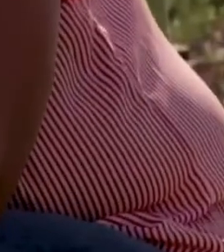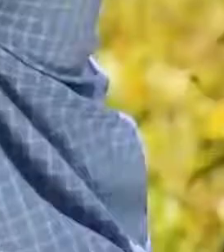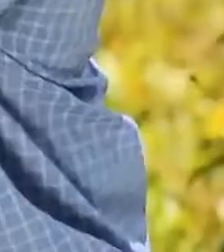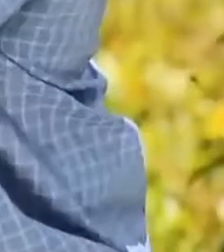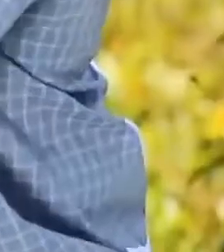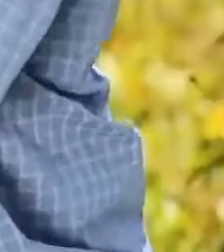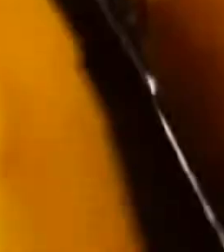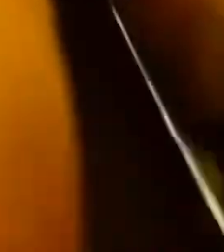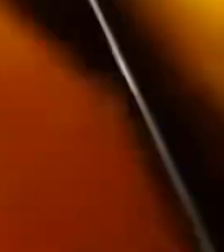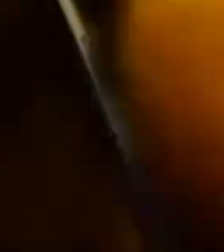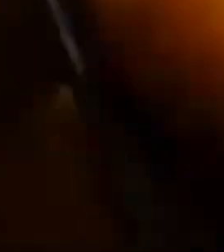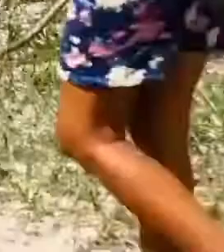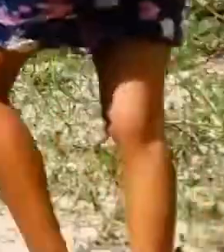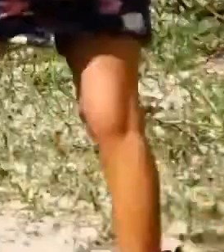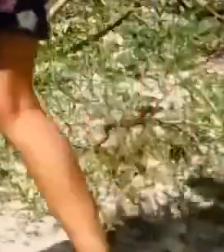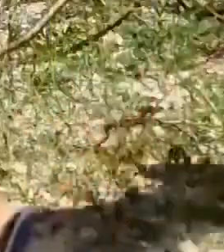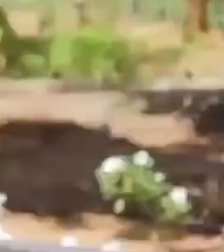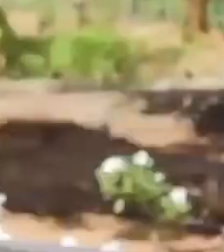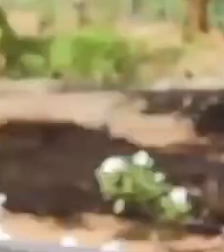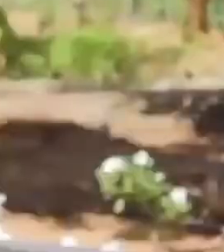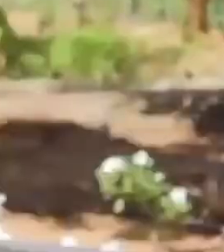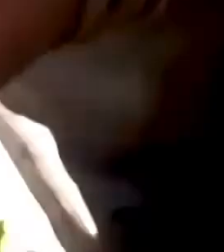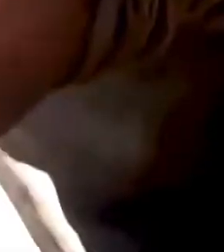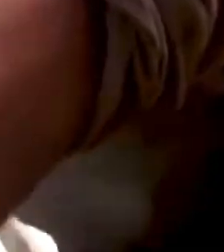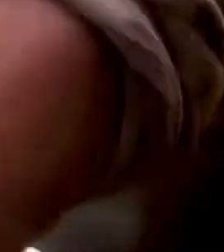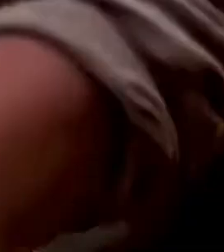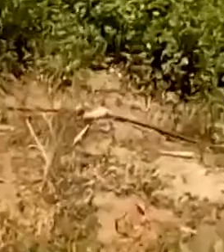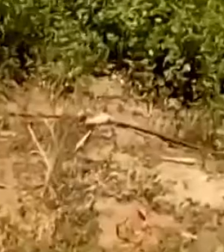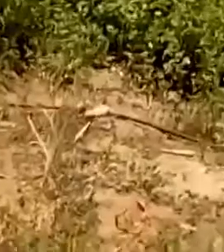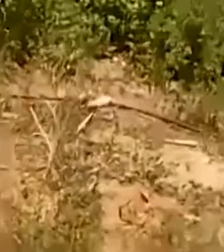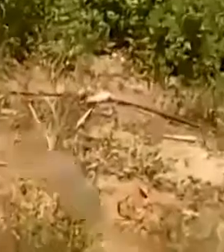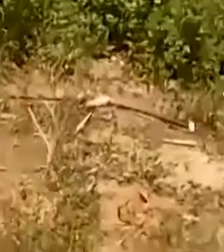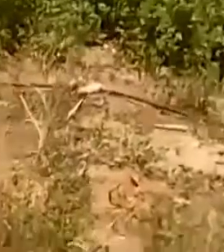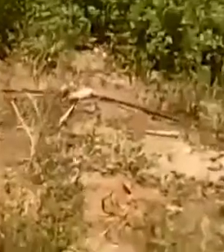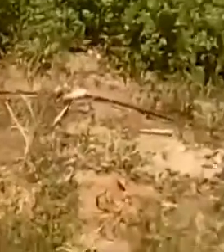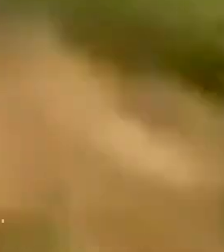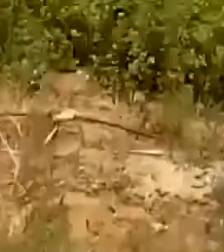Paz. E a lista é longa.